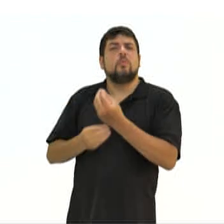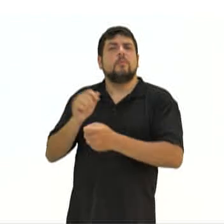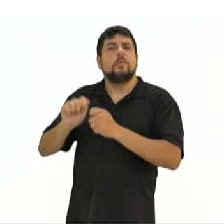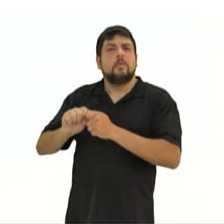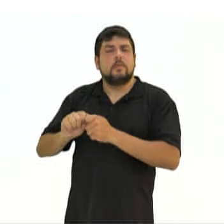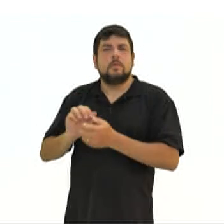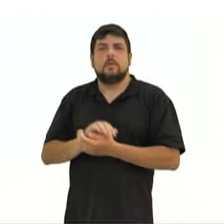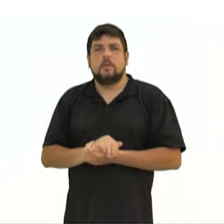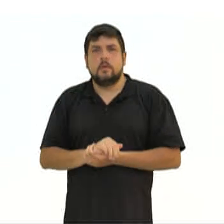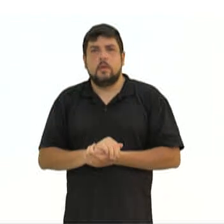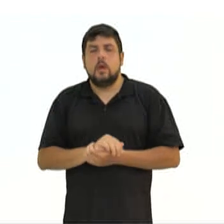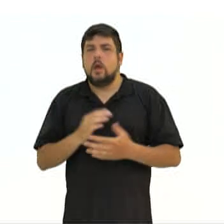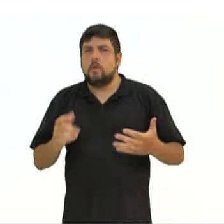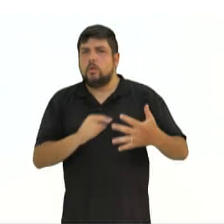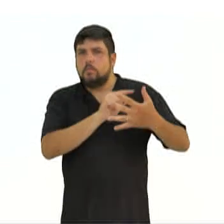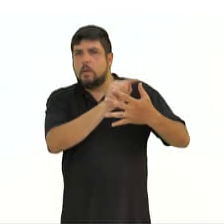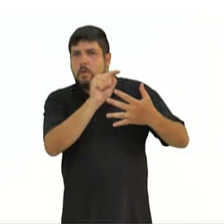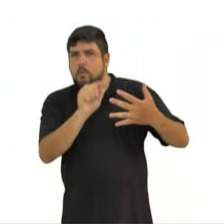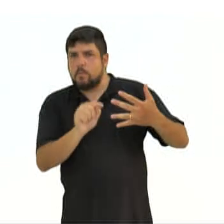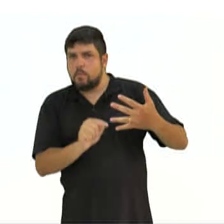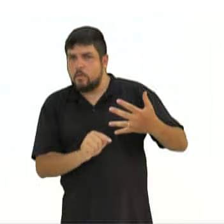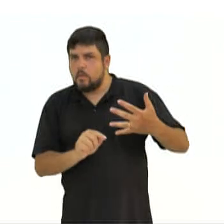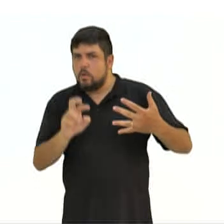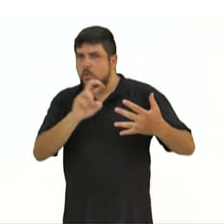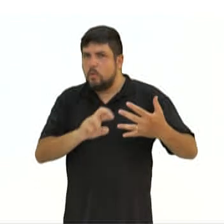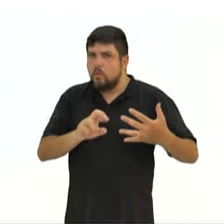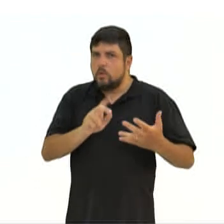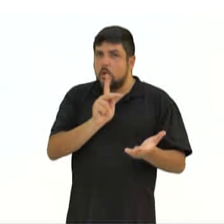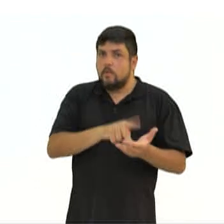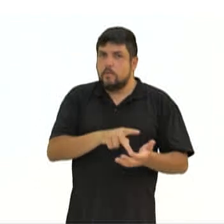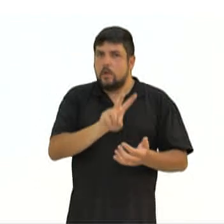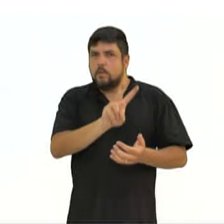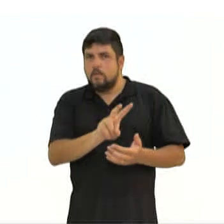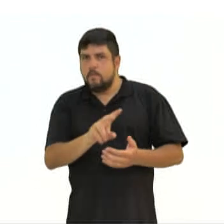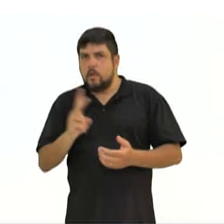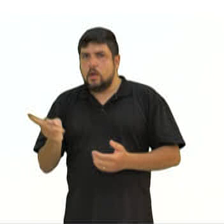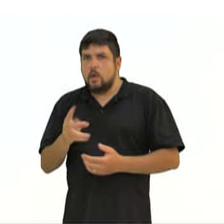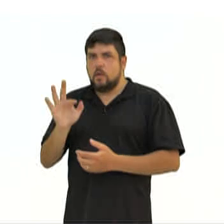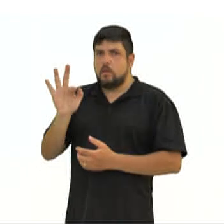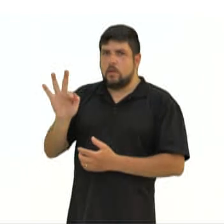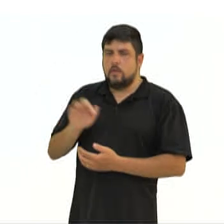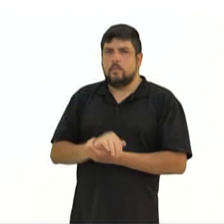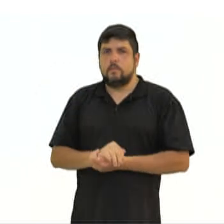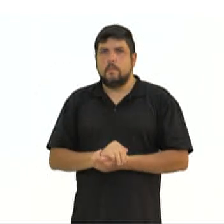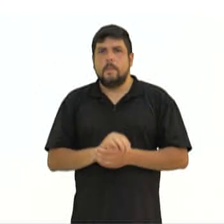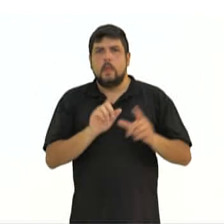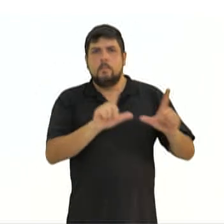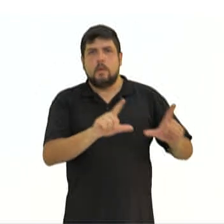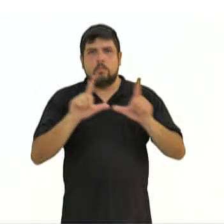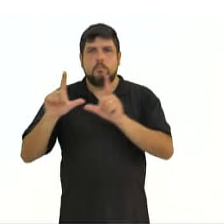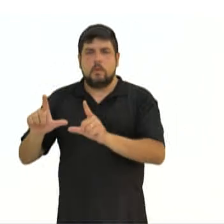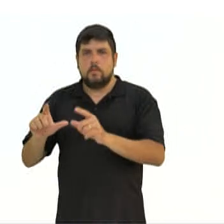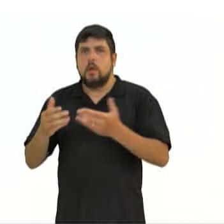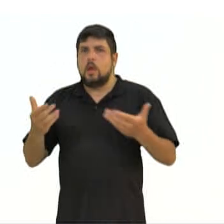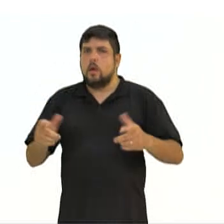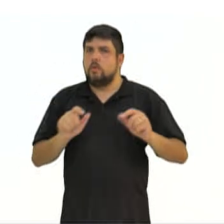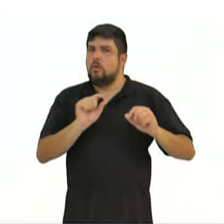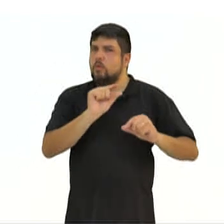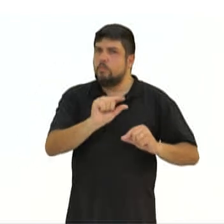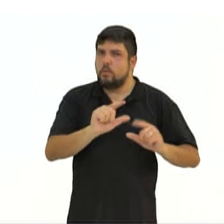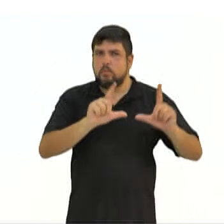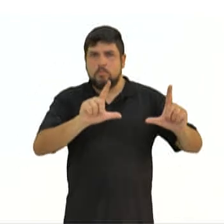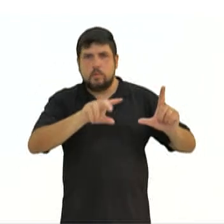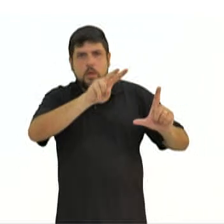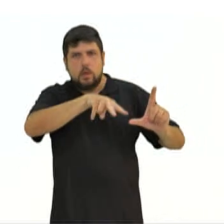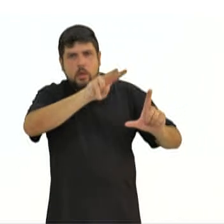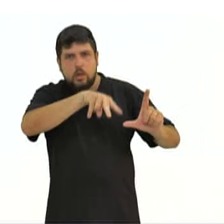tema, analise os itens abaixo como verdadeiro e falso. Essa atividade está dividida em duas partes, vocês vão ficar um pouquinho lendo cada